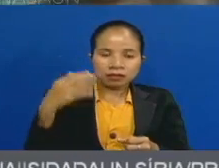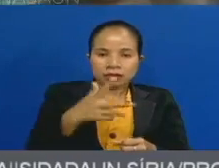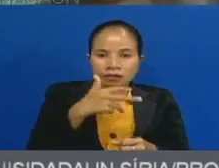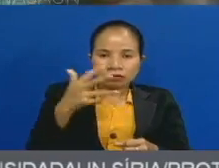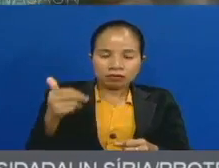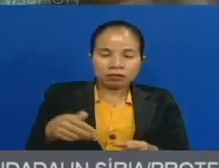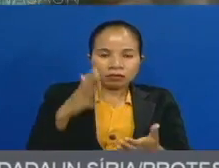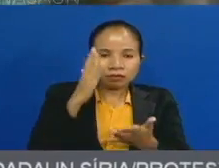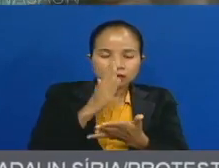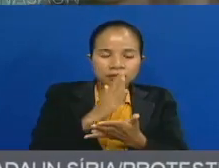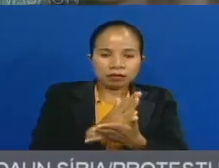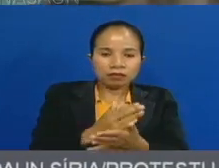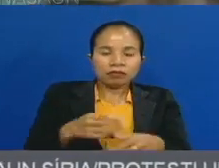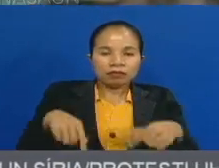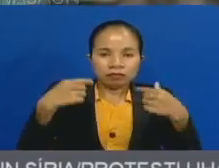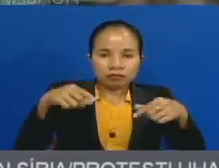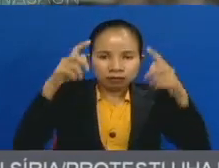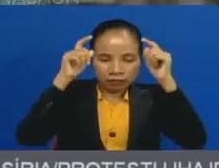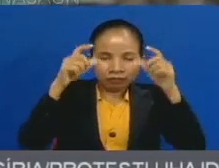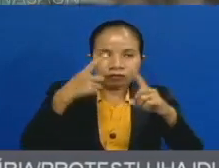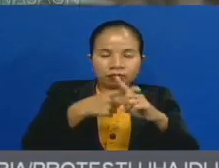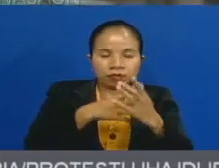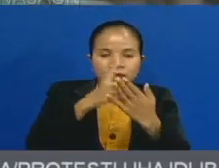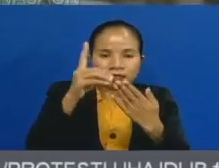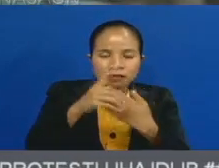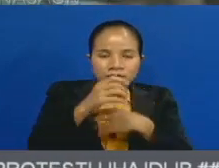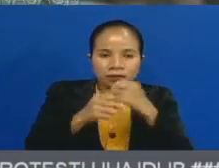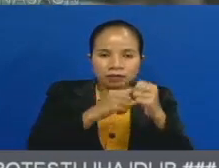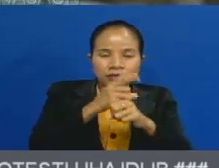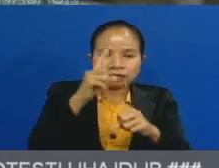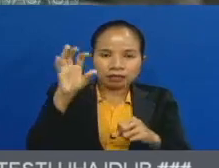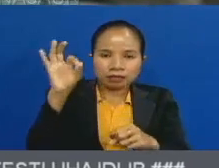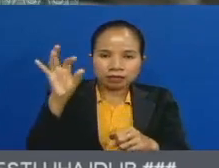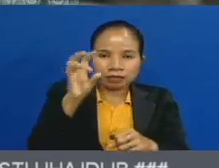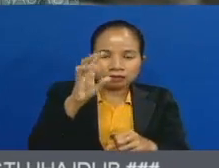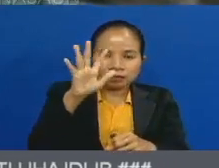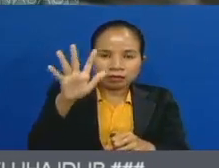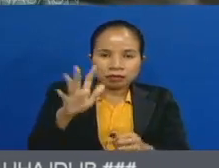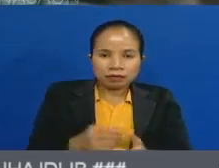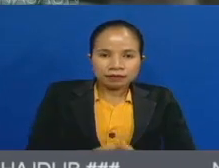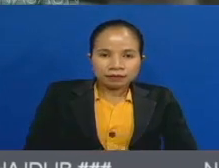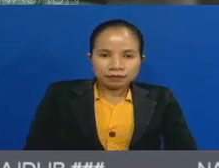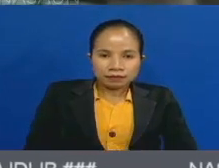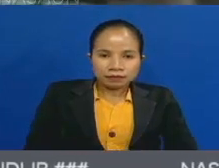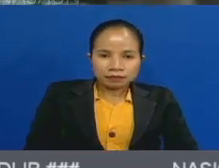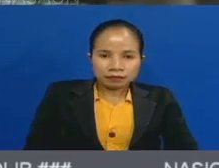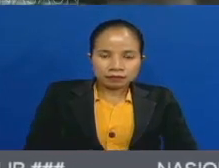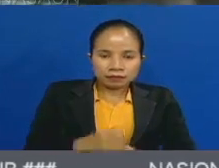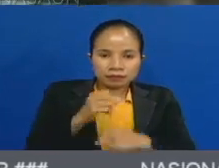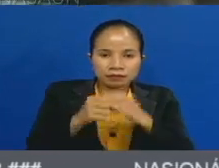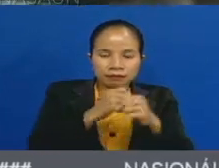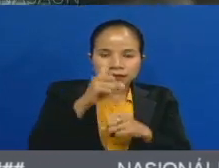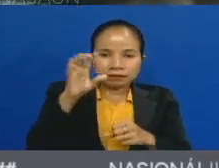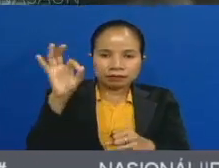Indonésia invade Timor-Leste e a fulano de dezembro tinan rihuida tu se hito nulo resin lima. E a tinan